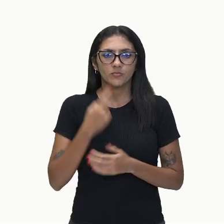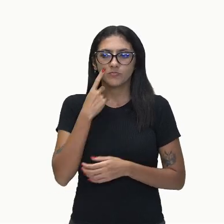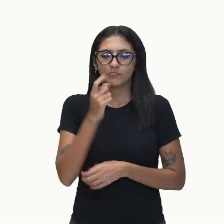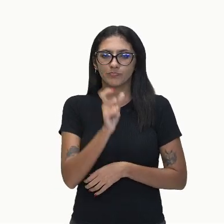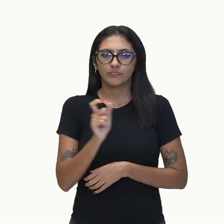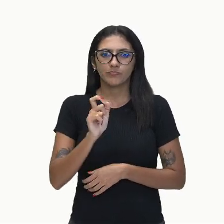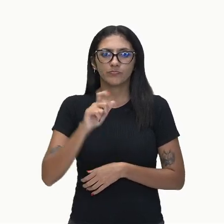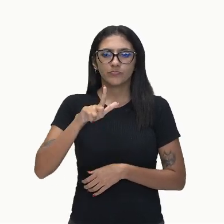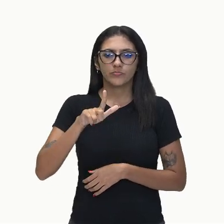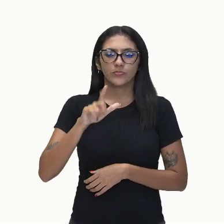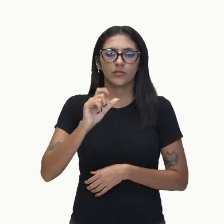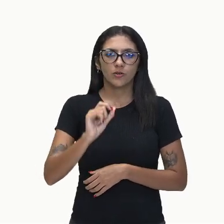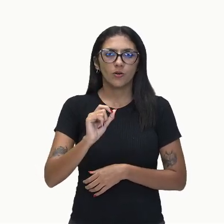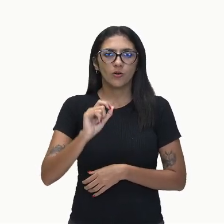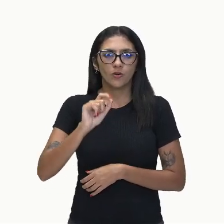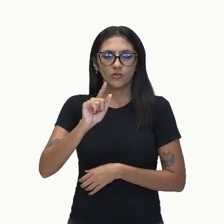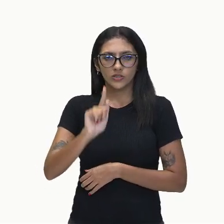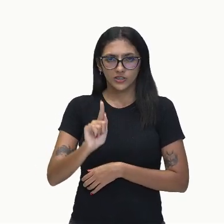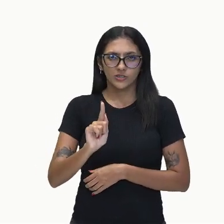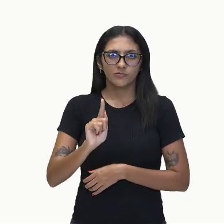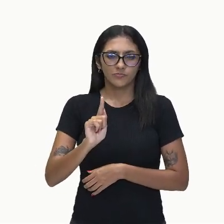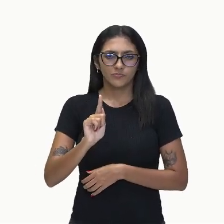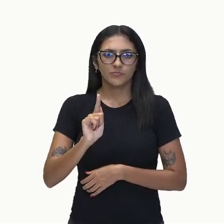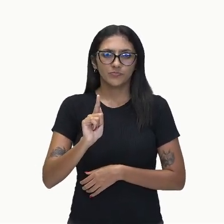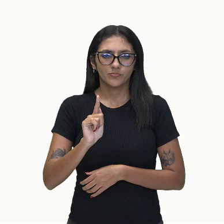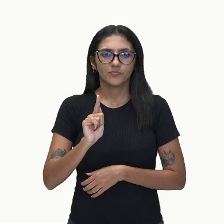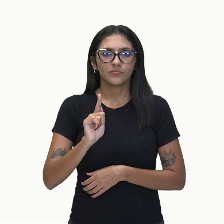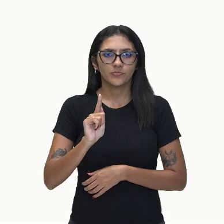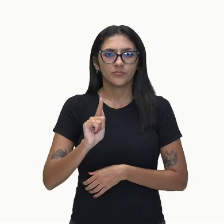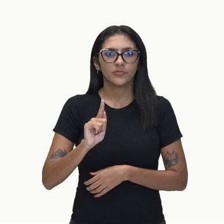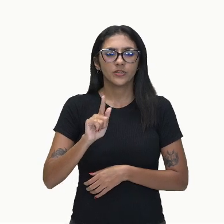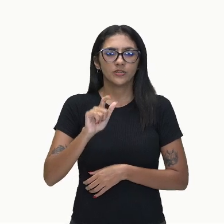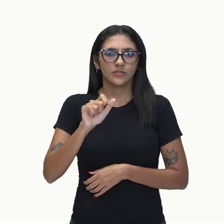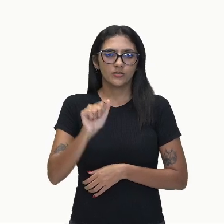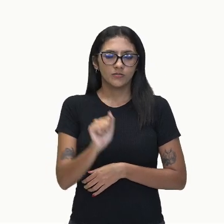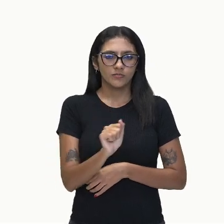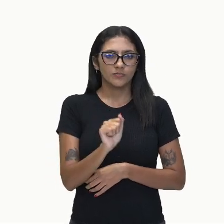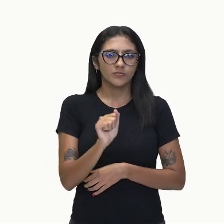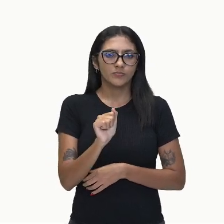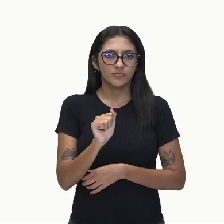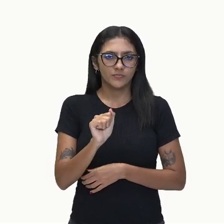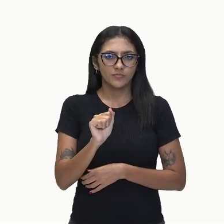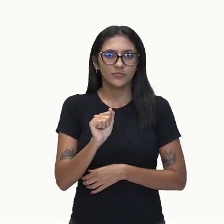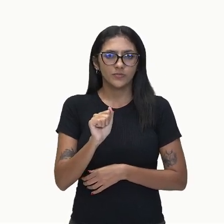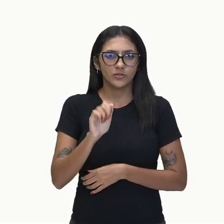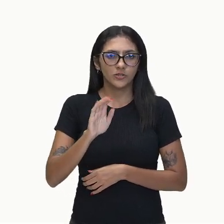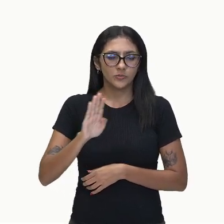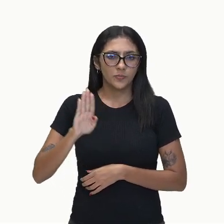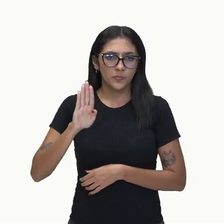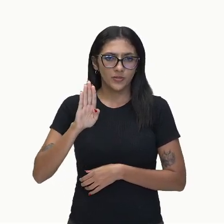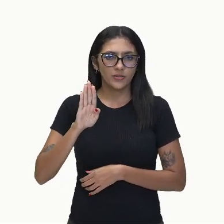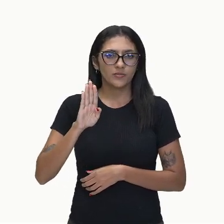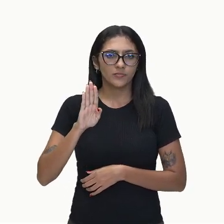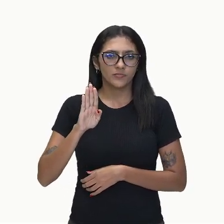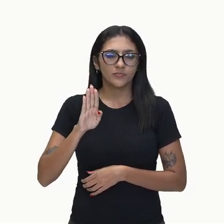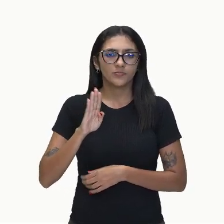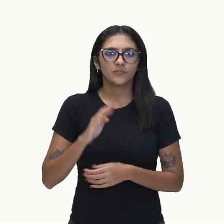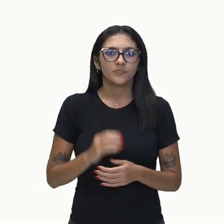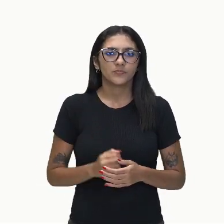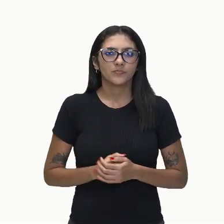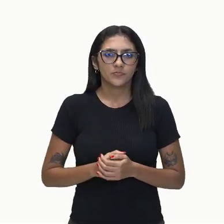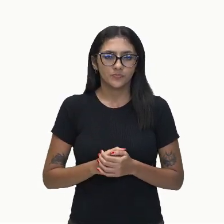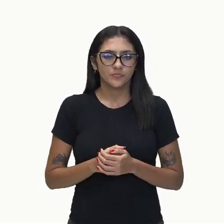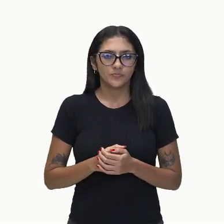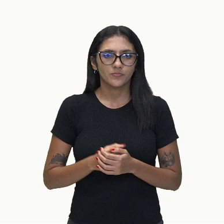é a abreviação de logaritmo, tá? Então, a gente lê log de B na base